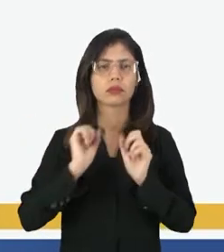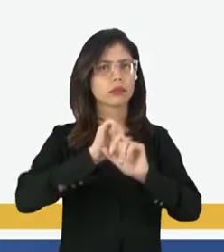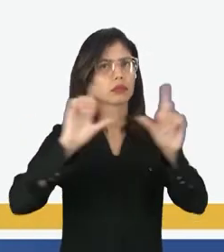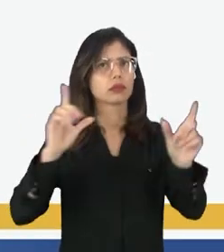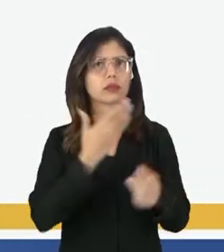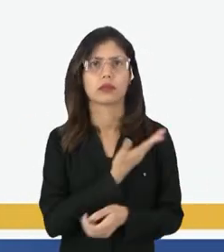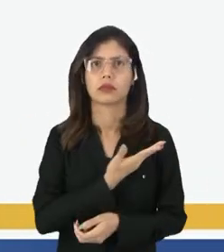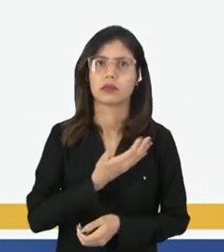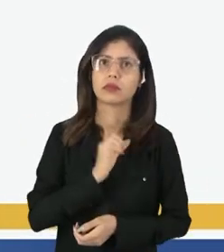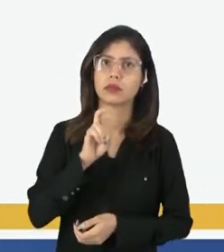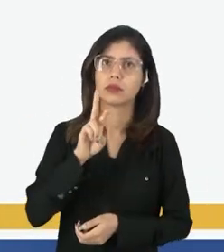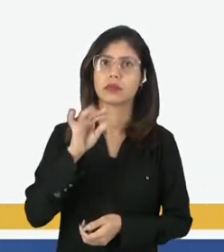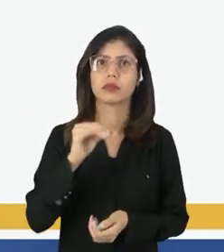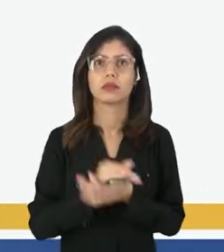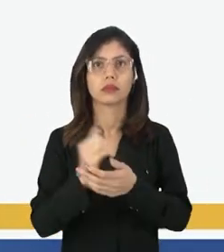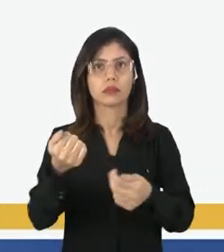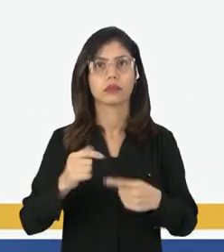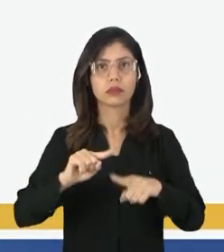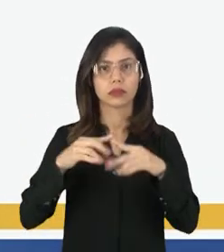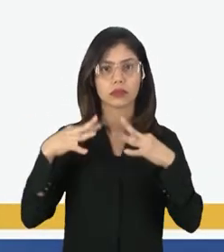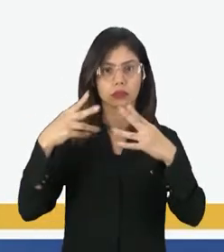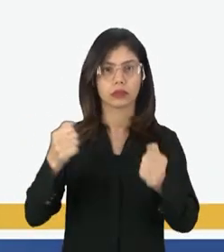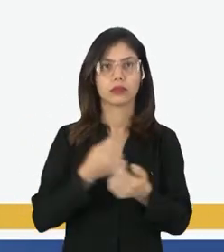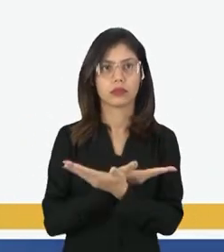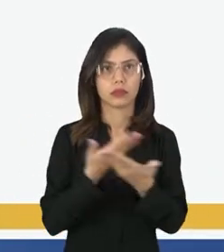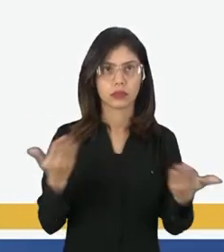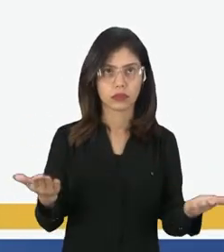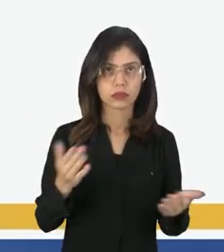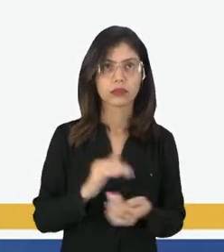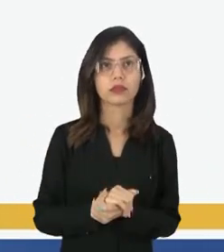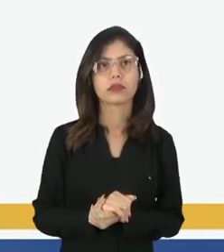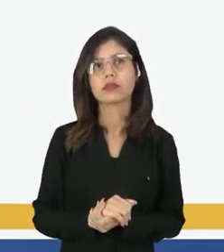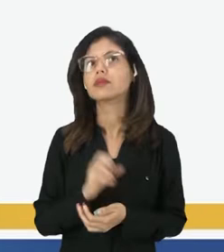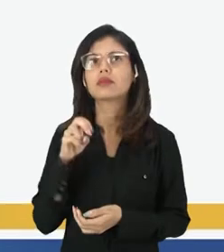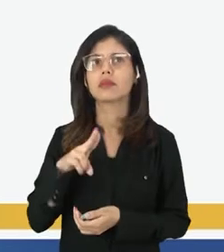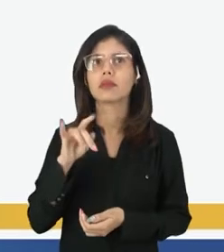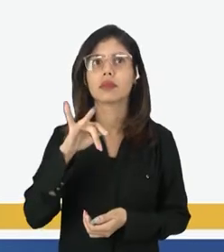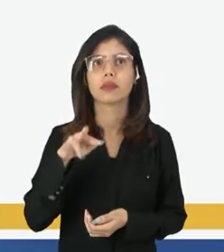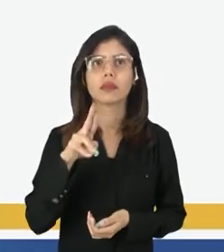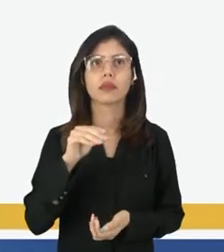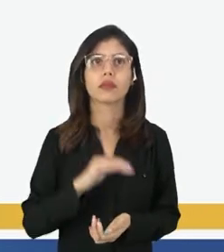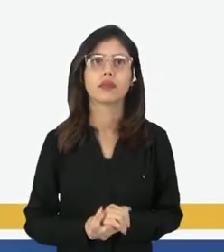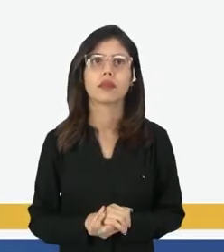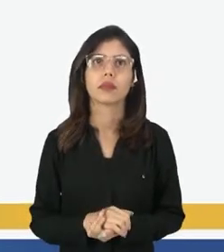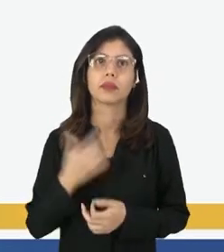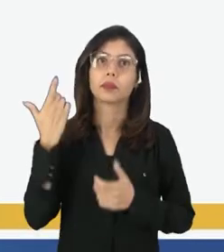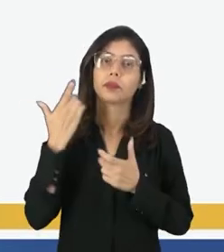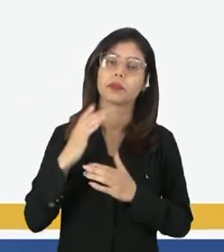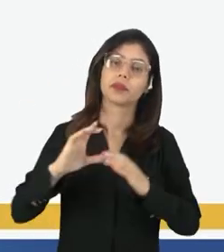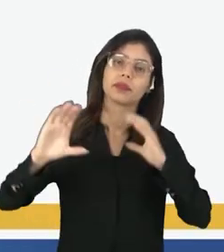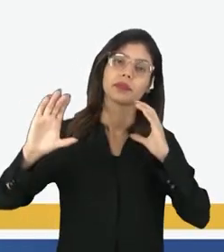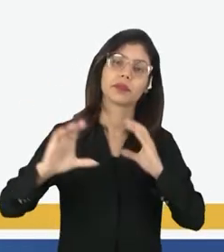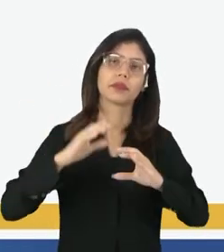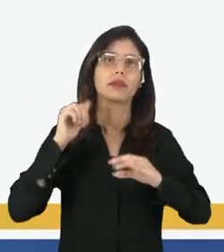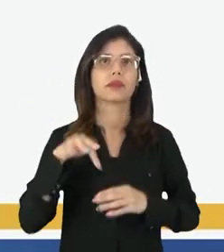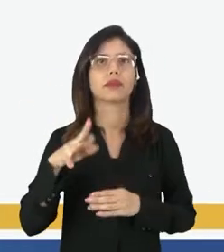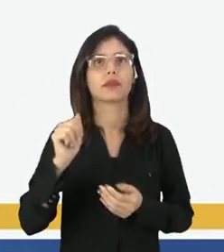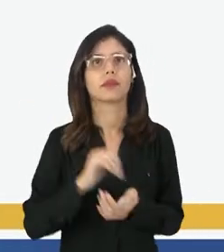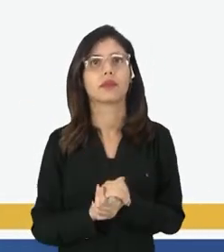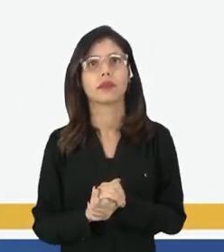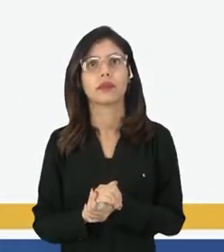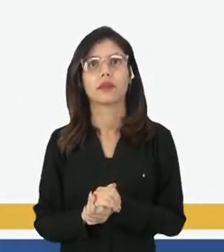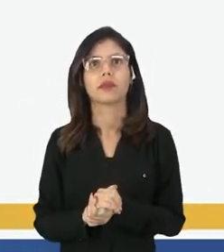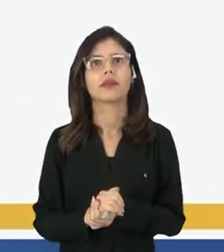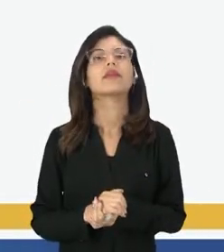festa no céu e um amigo urubu convidou todos os bichos Dona Juriti que era cantora acionada